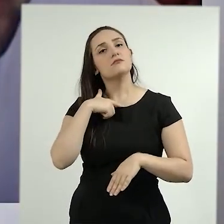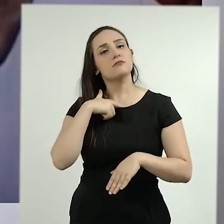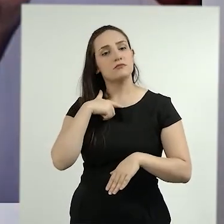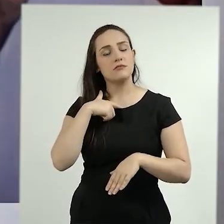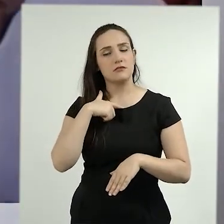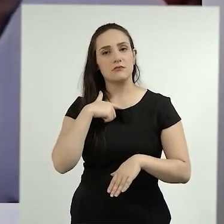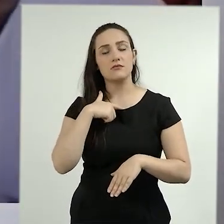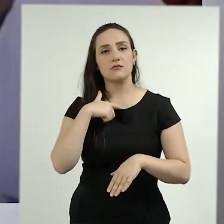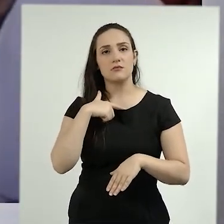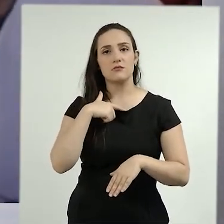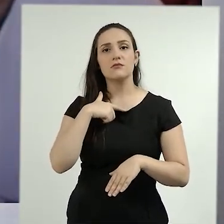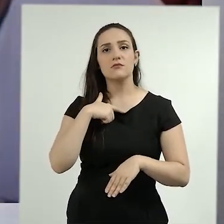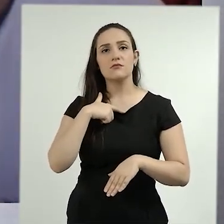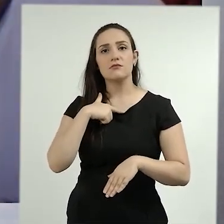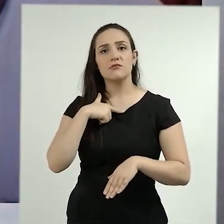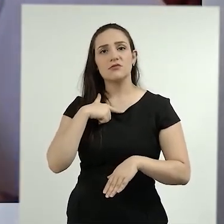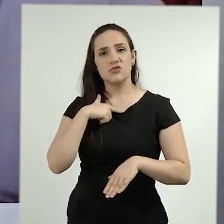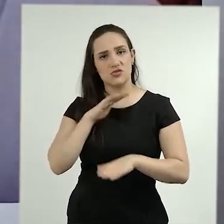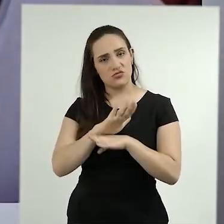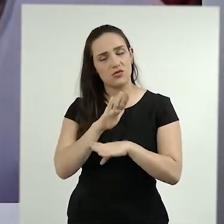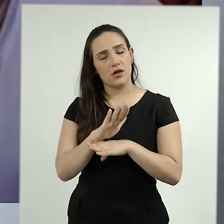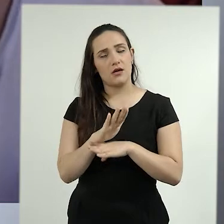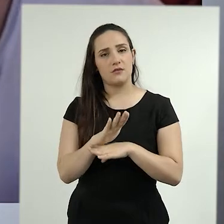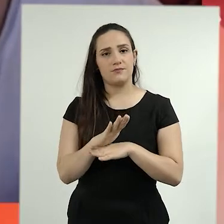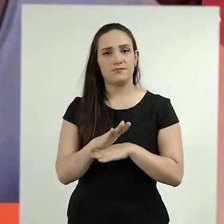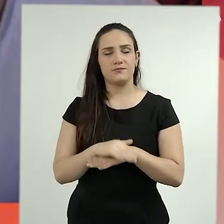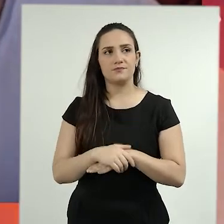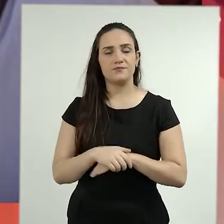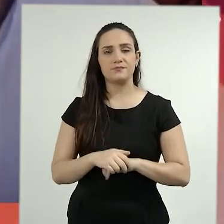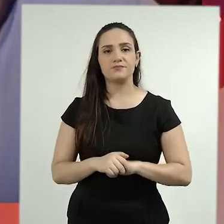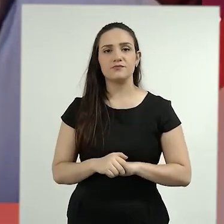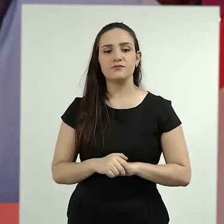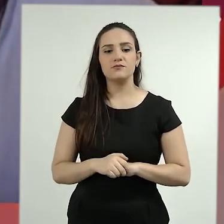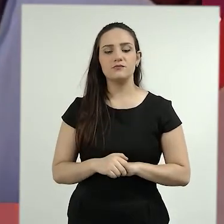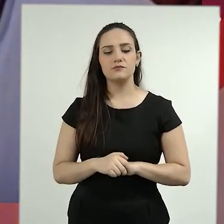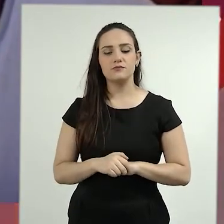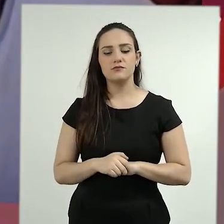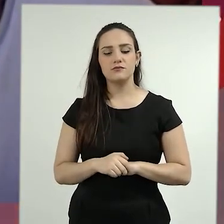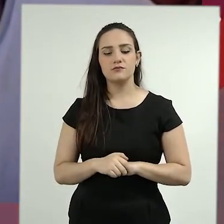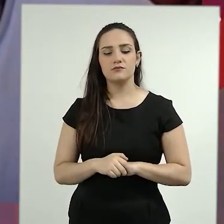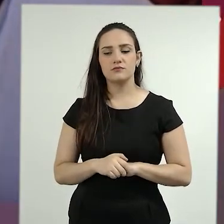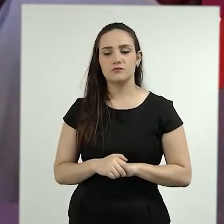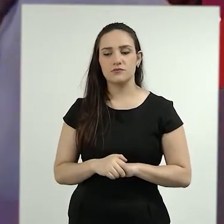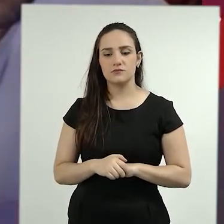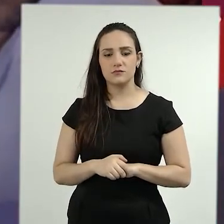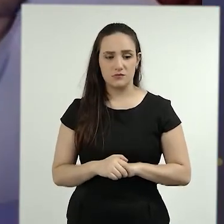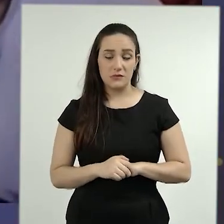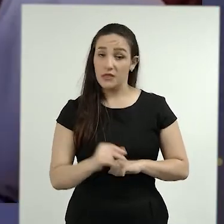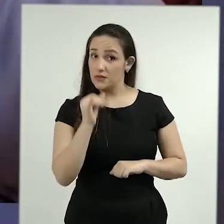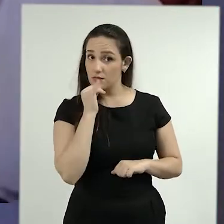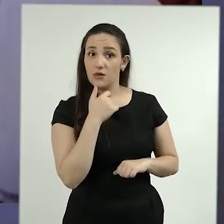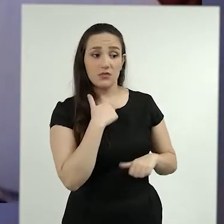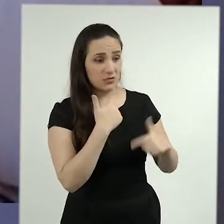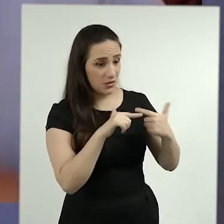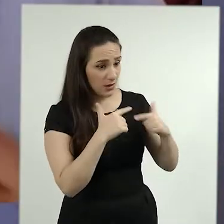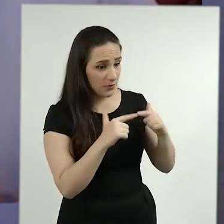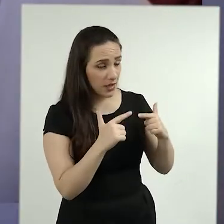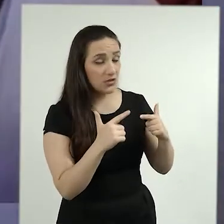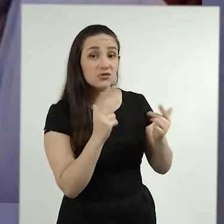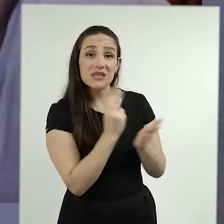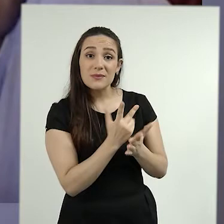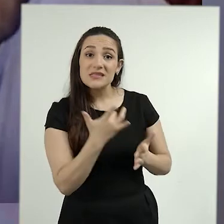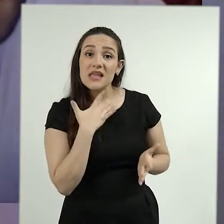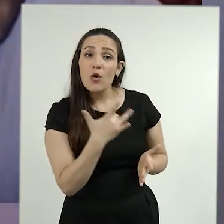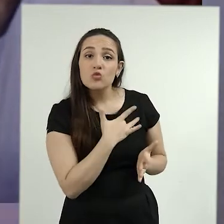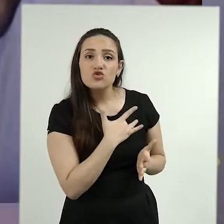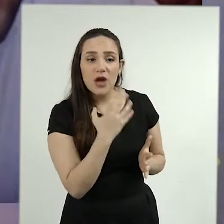ao coronavírus. E com relação ao nosso trabalho, a gente faz um trabalho também com o tatu-canastra e o tamanduá-bandeira, a gente